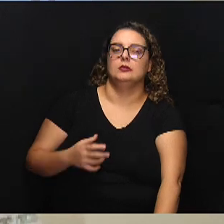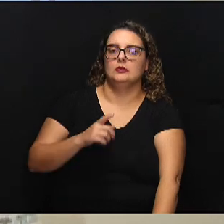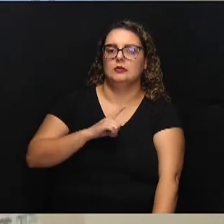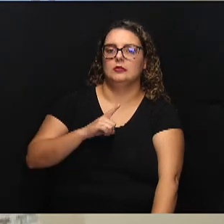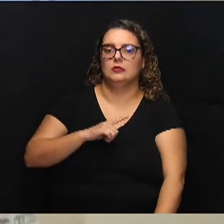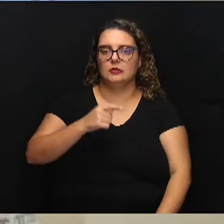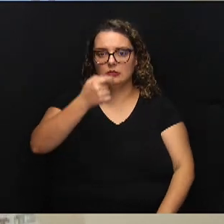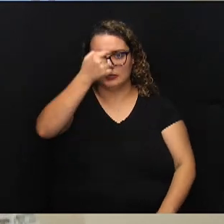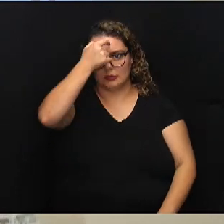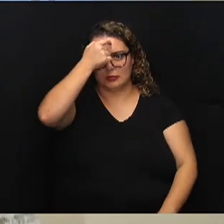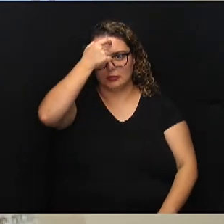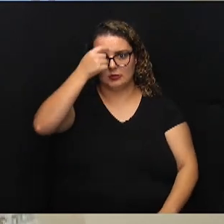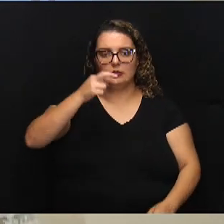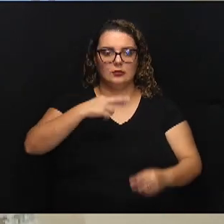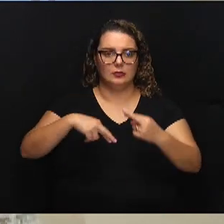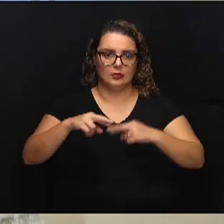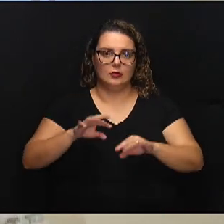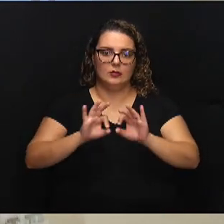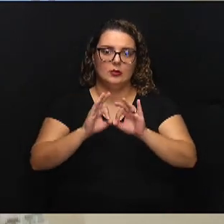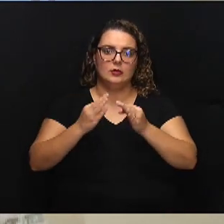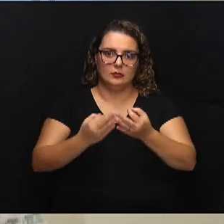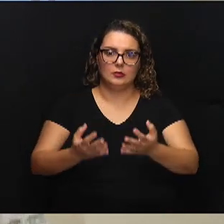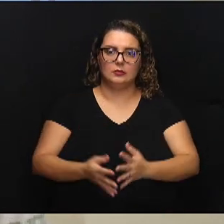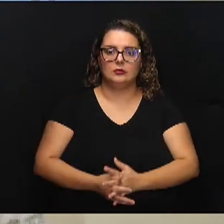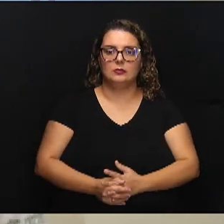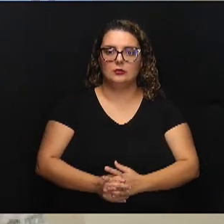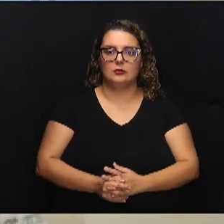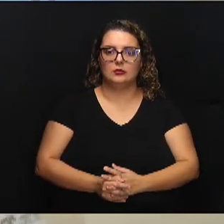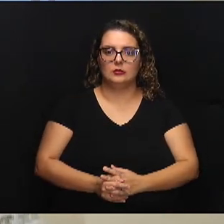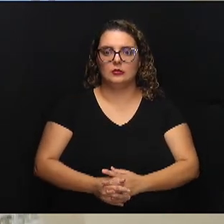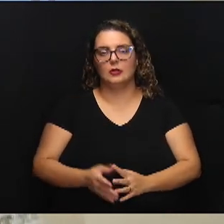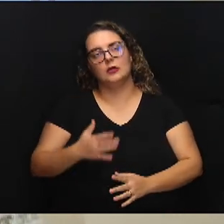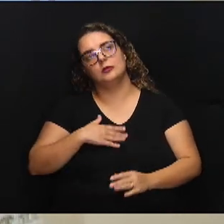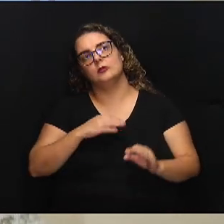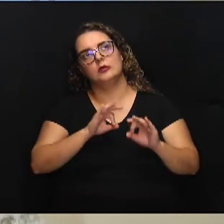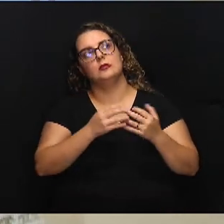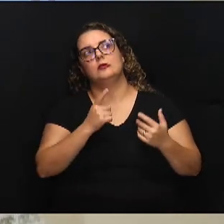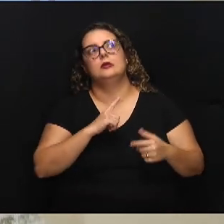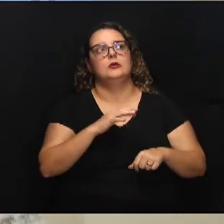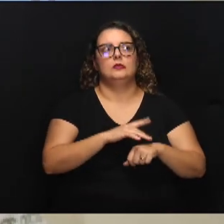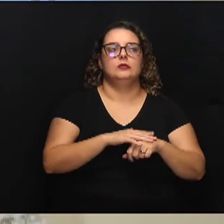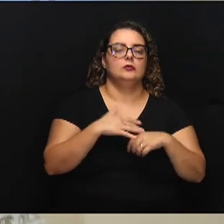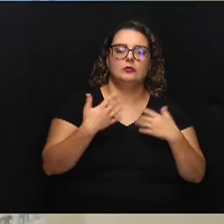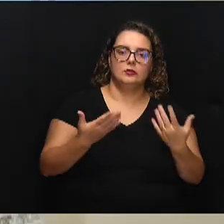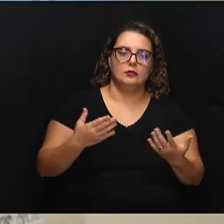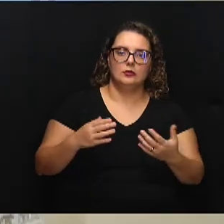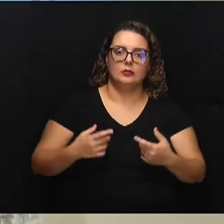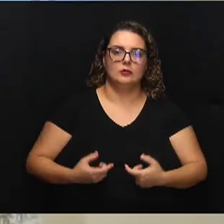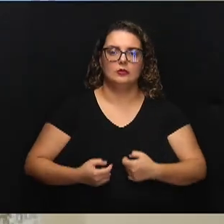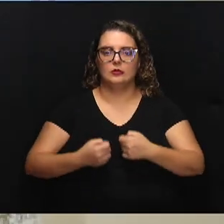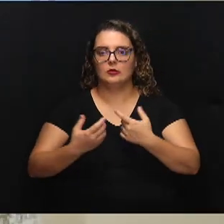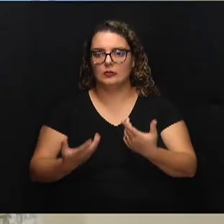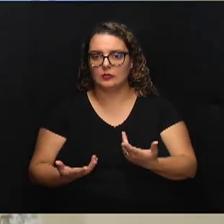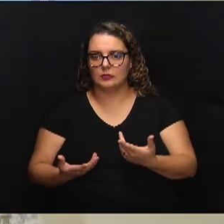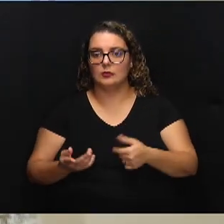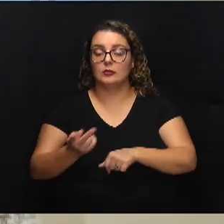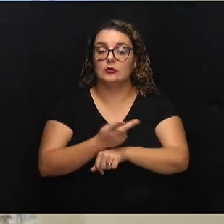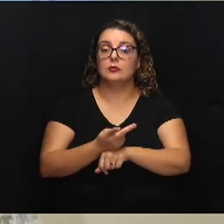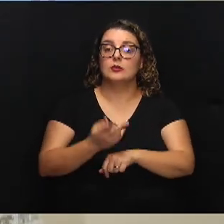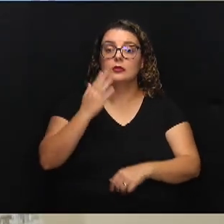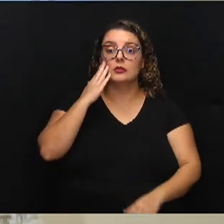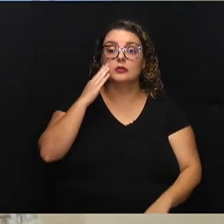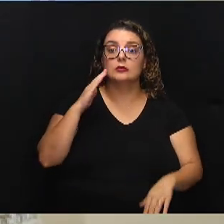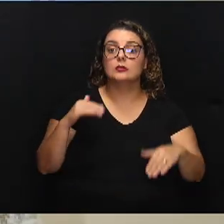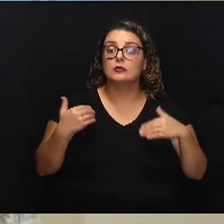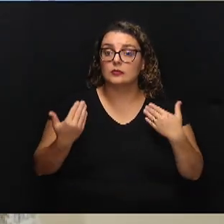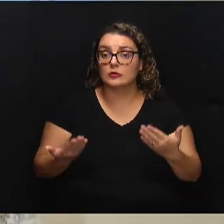consciência com relação aos seus familiares. Alguém da minha família teve uma doença oncológica, teve um câncer. Procure saber qual que